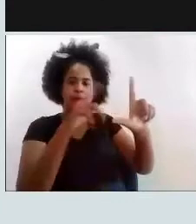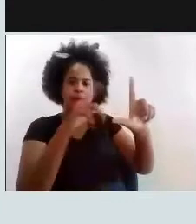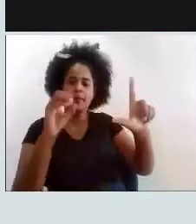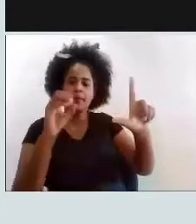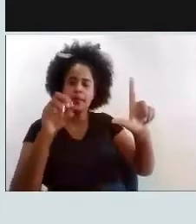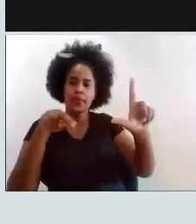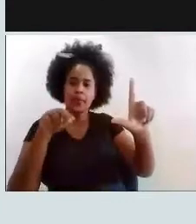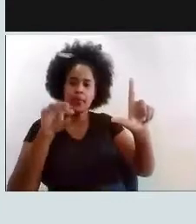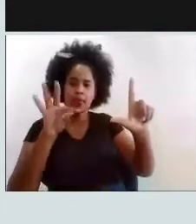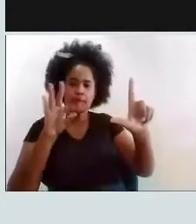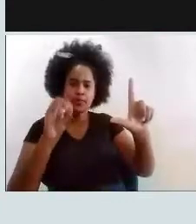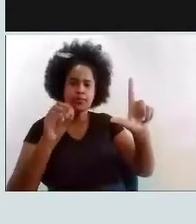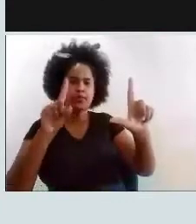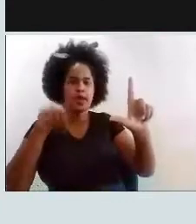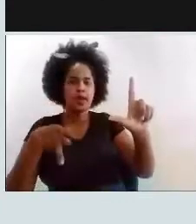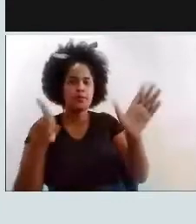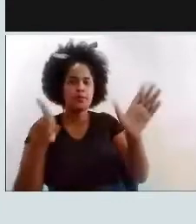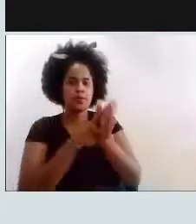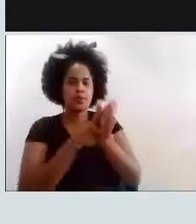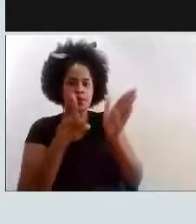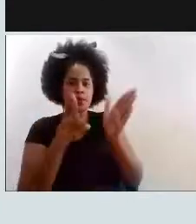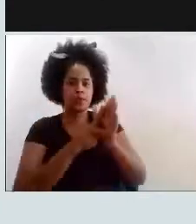Então,